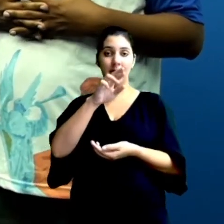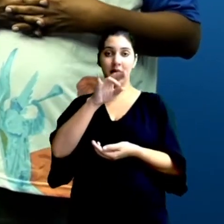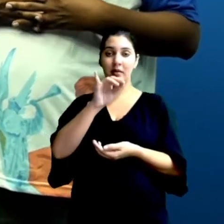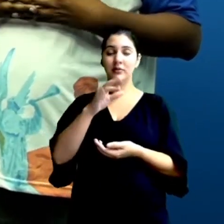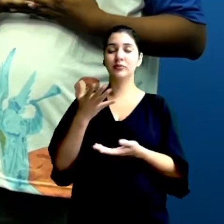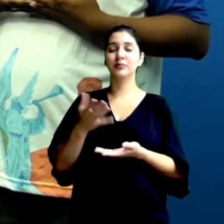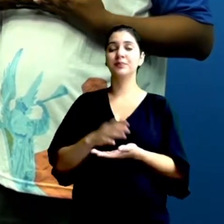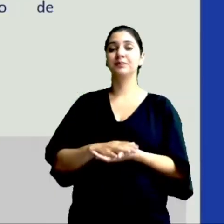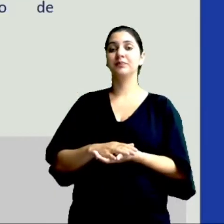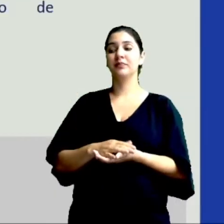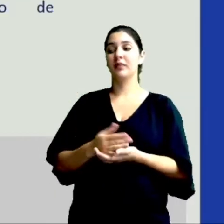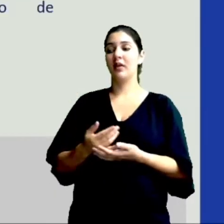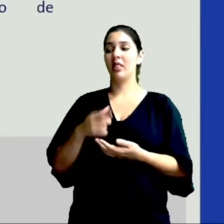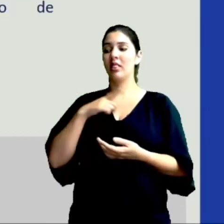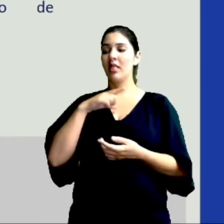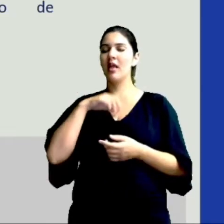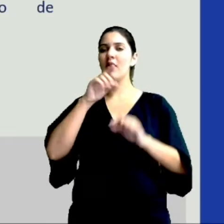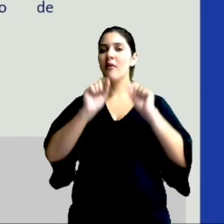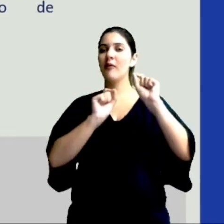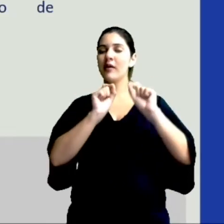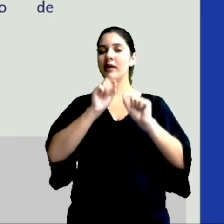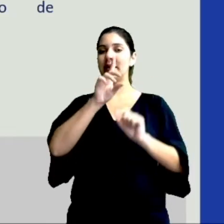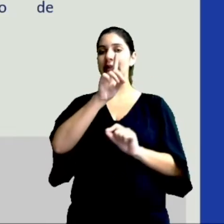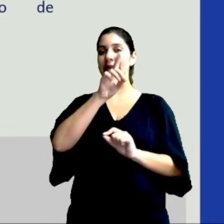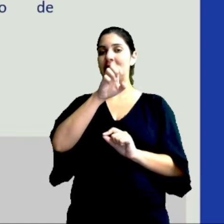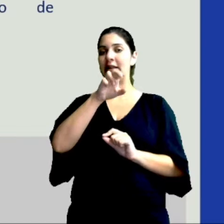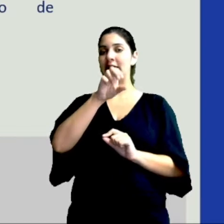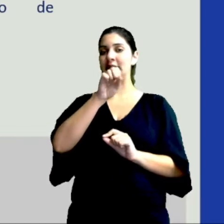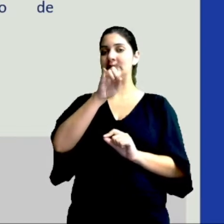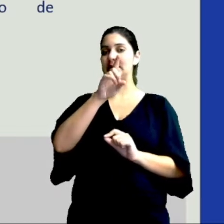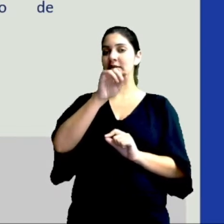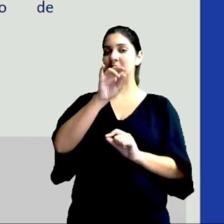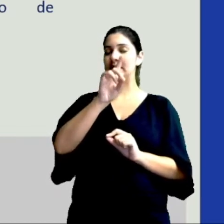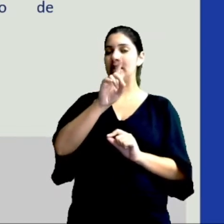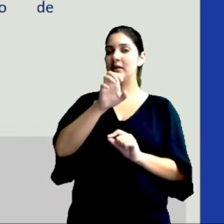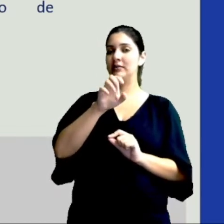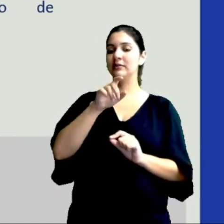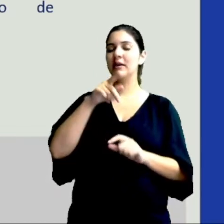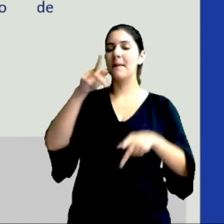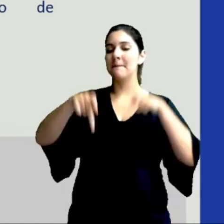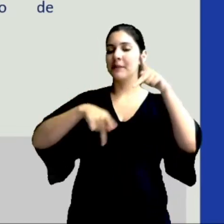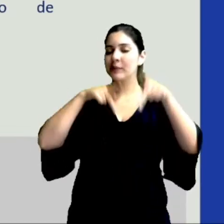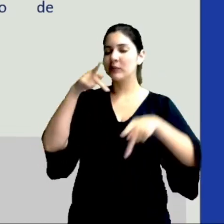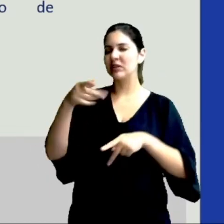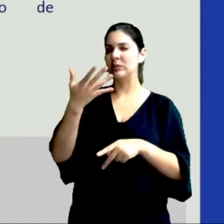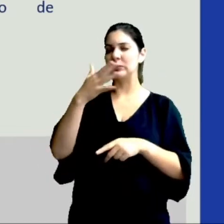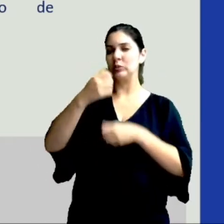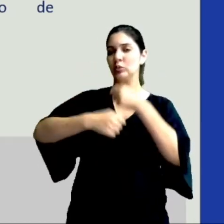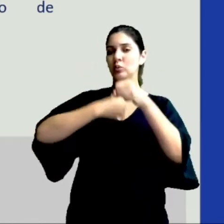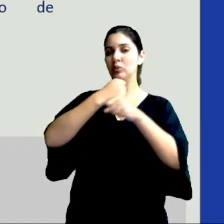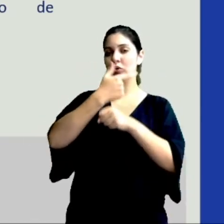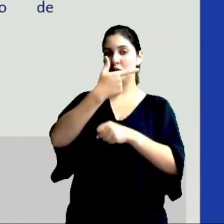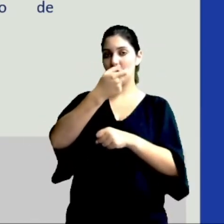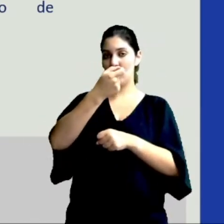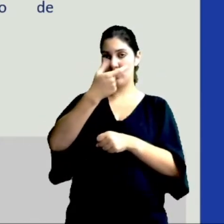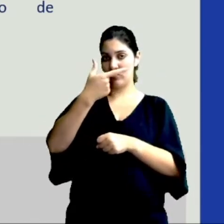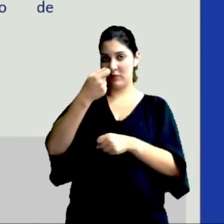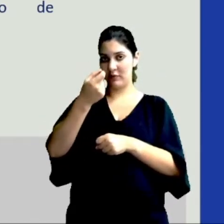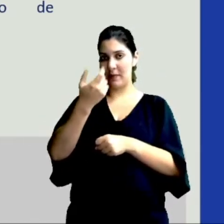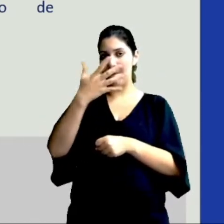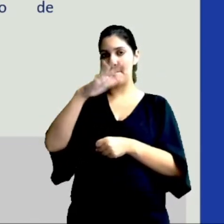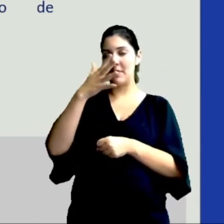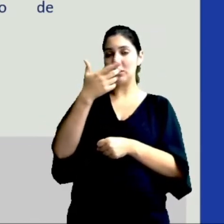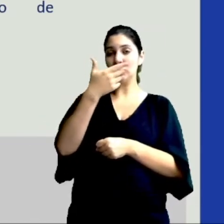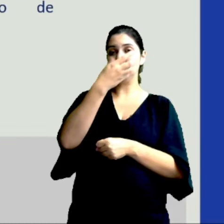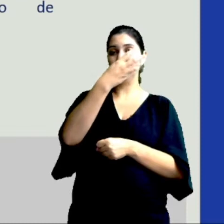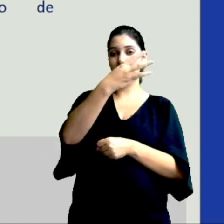Então, e sobre a densidade demográfica? Né, com a população estimada para 2020, né, que era de